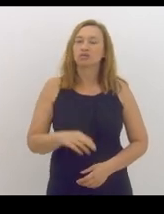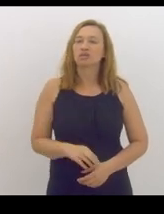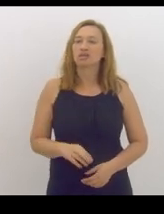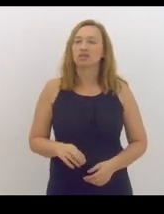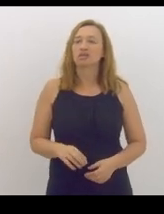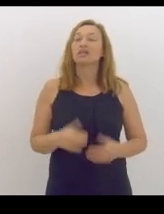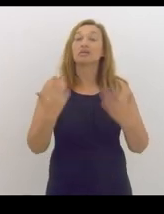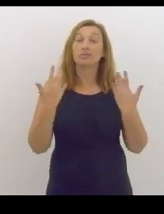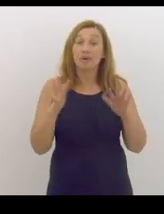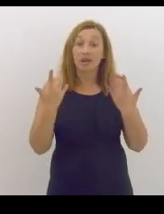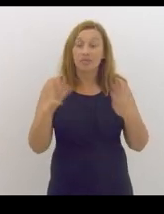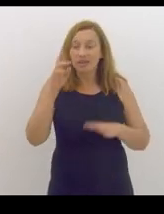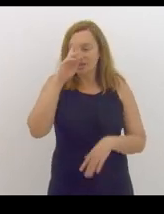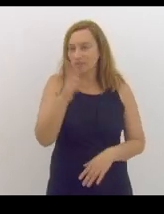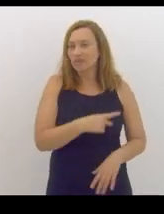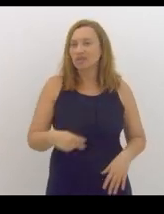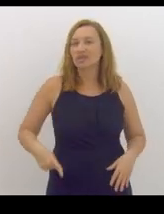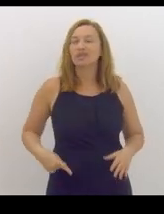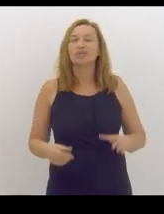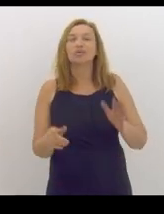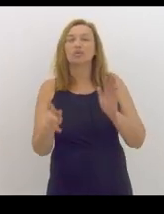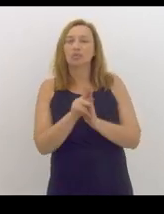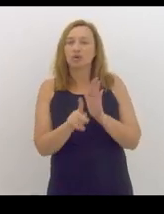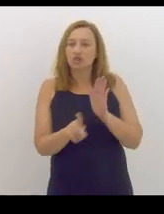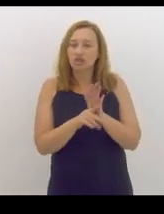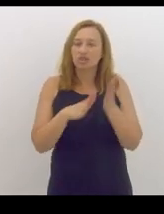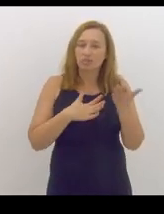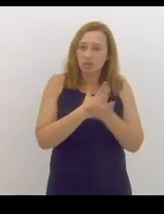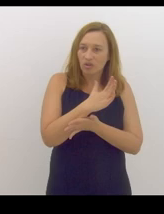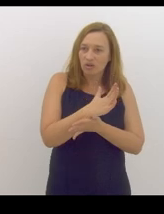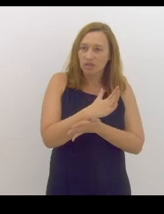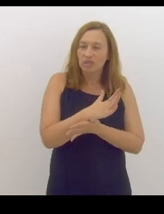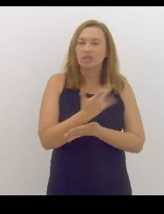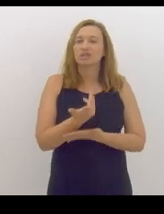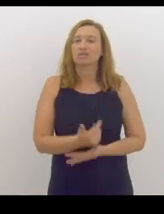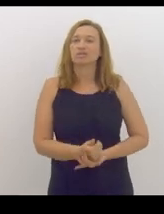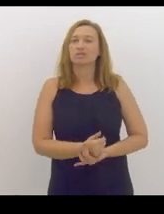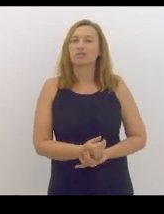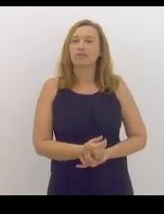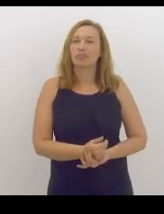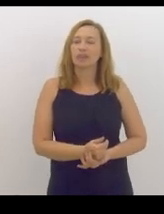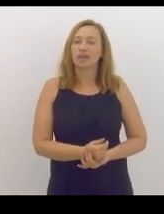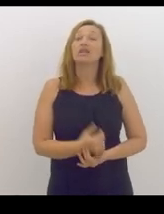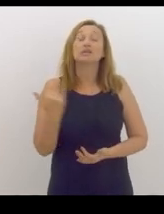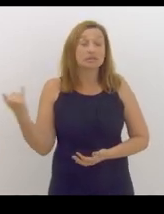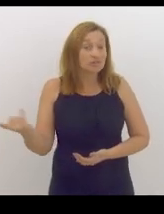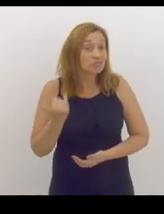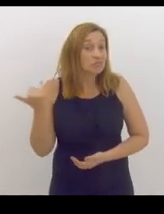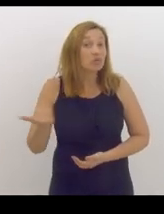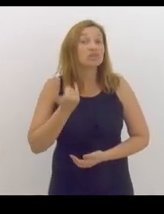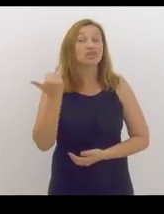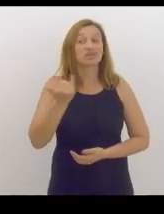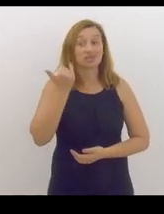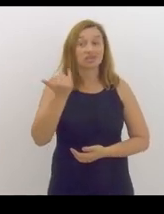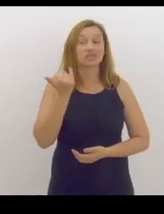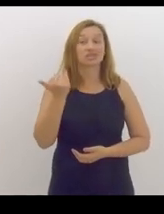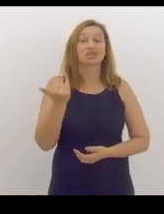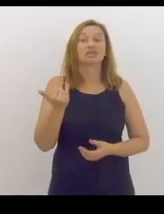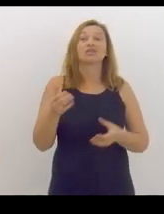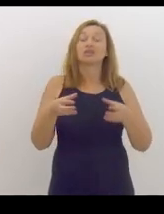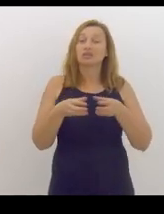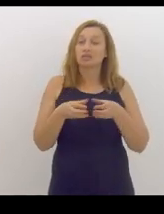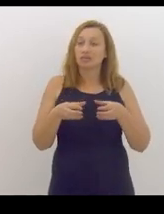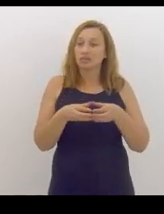Presidente. Parabéns, presidente, pelo projeto aprovado. É um projeto de muita importância para a classe. Eu